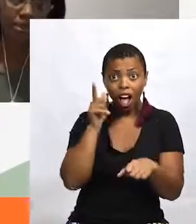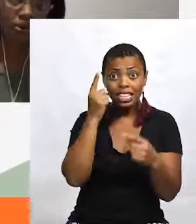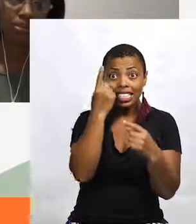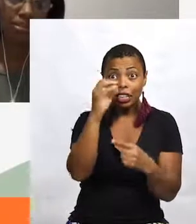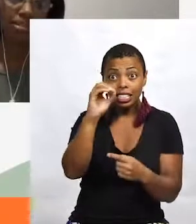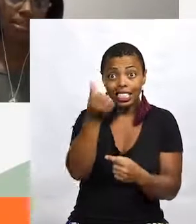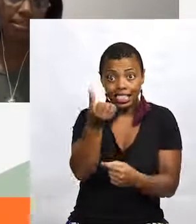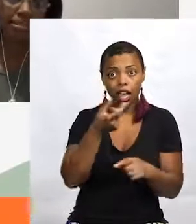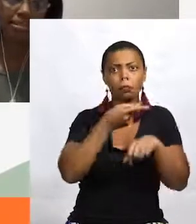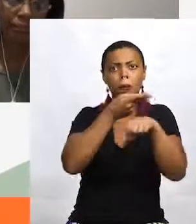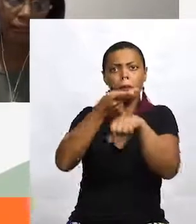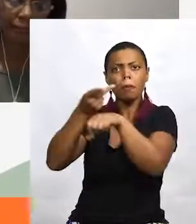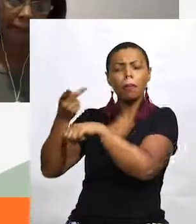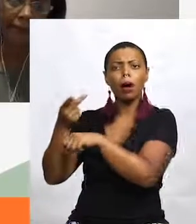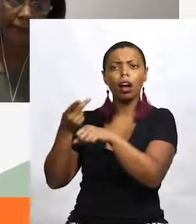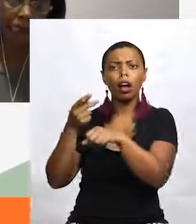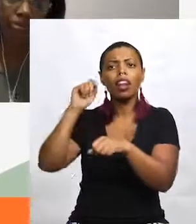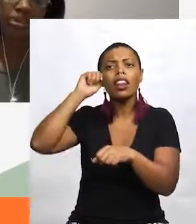porque